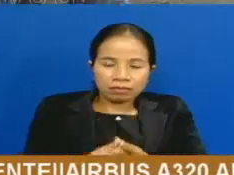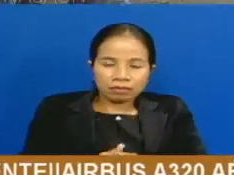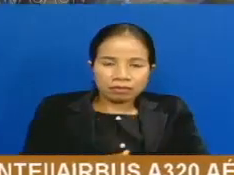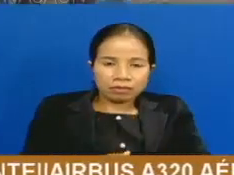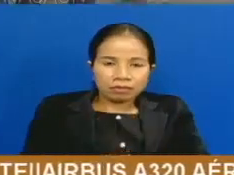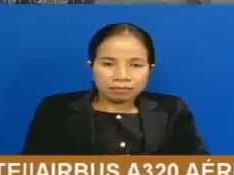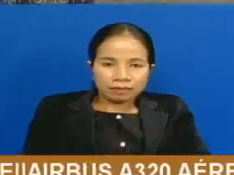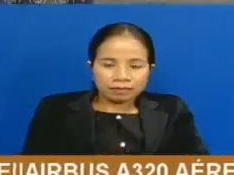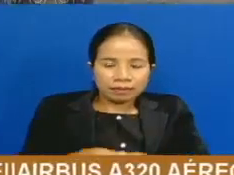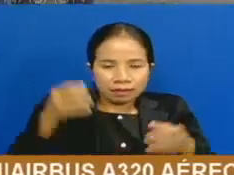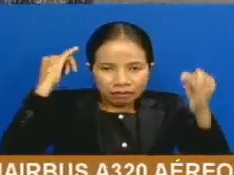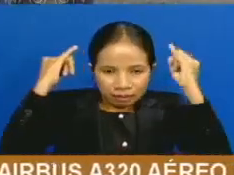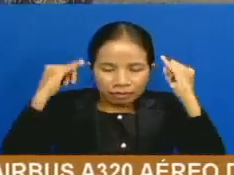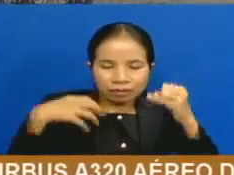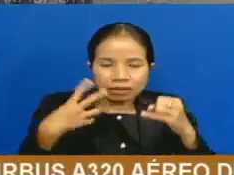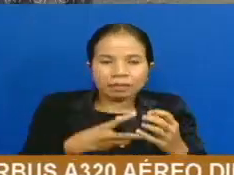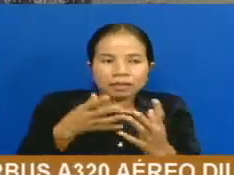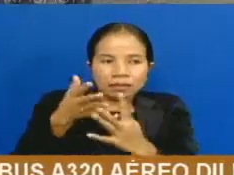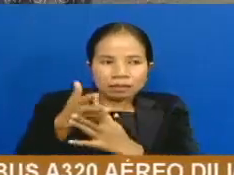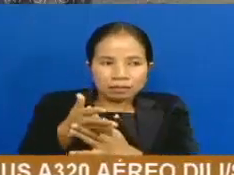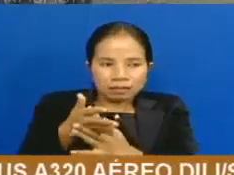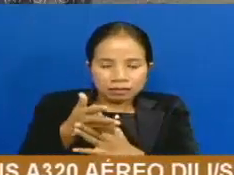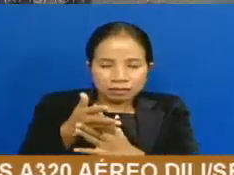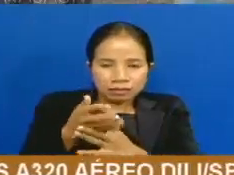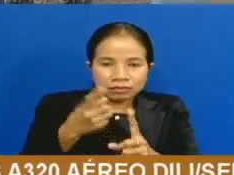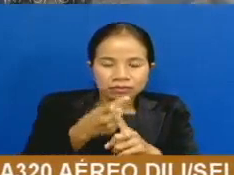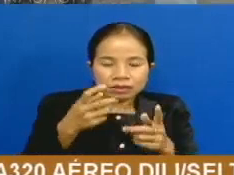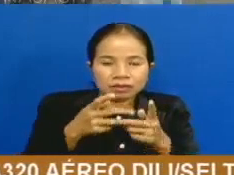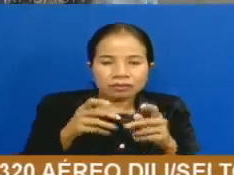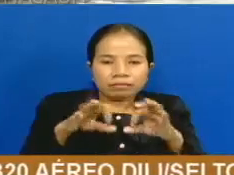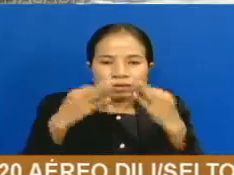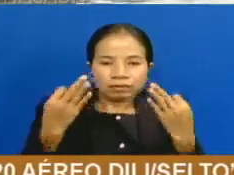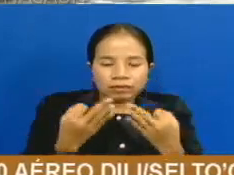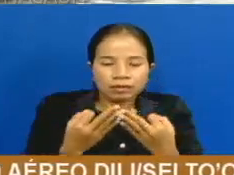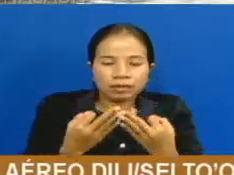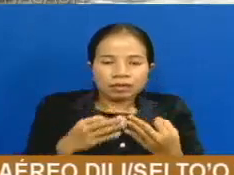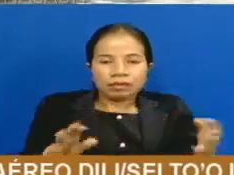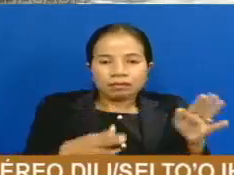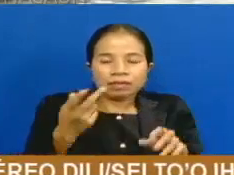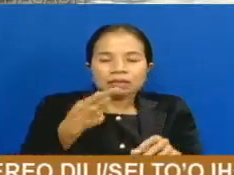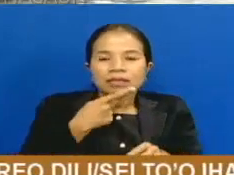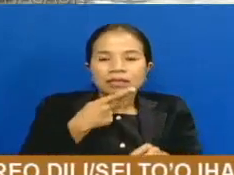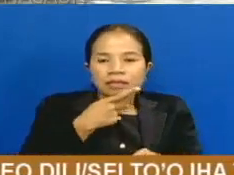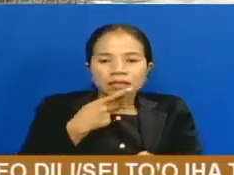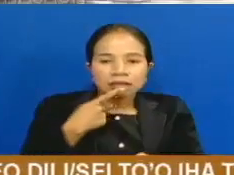Timor-Leste, informação de bem a acesso husi família matebian